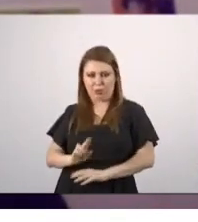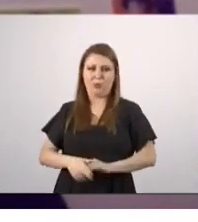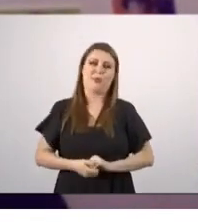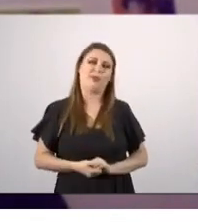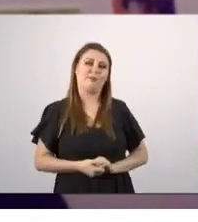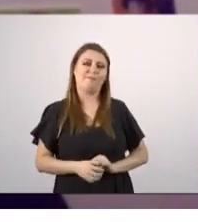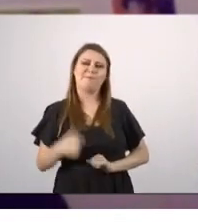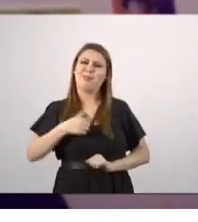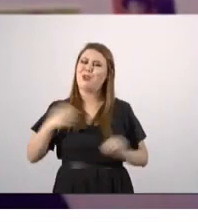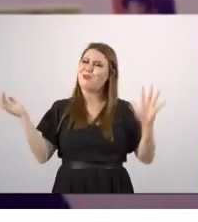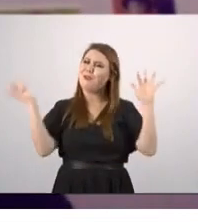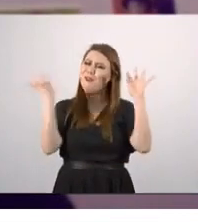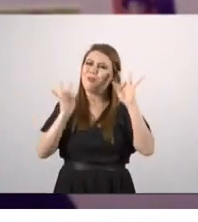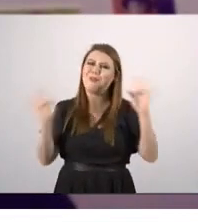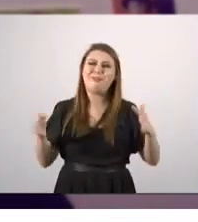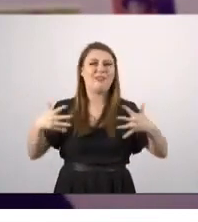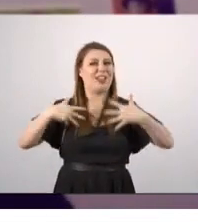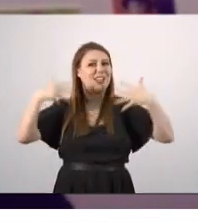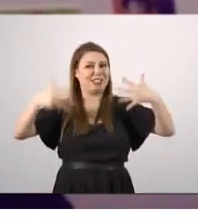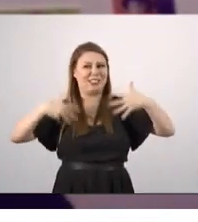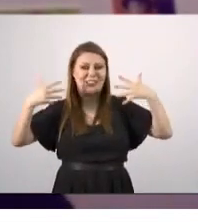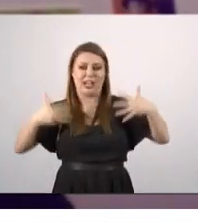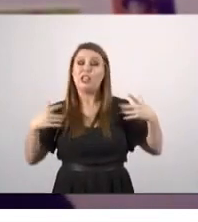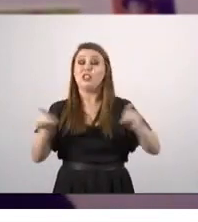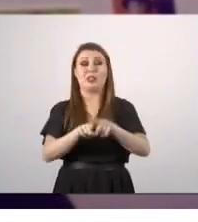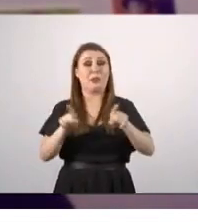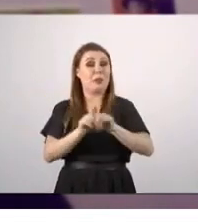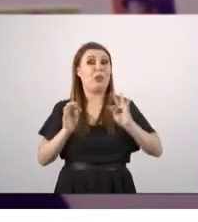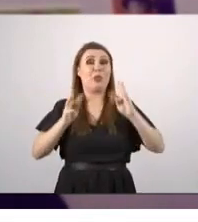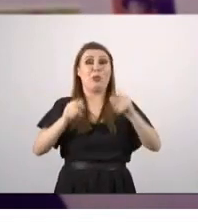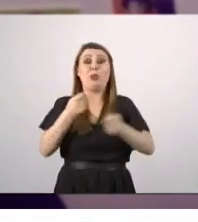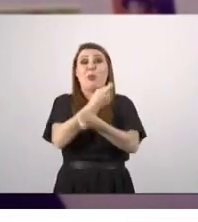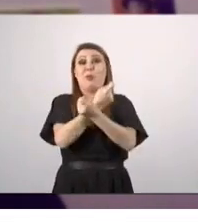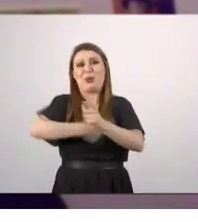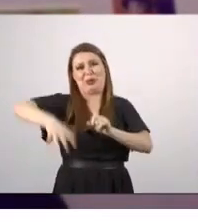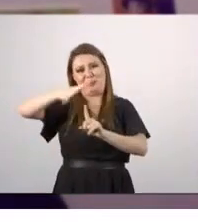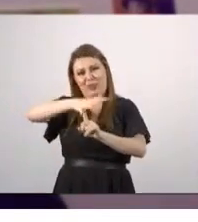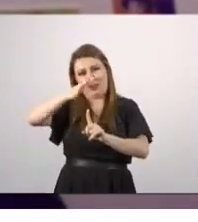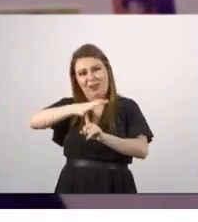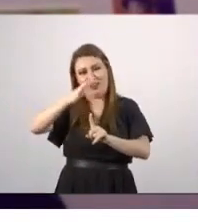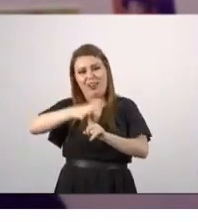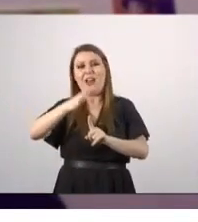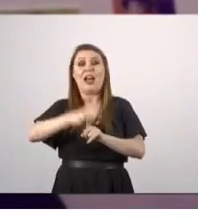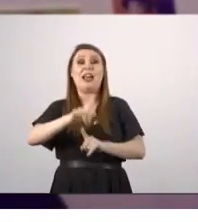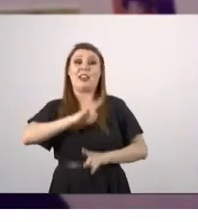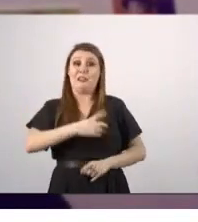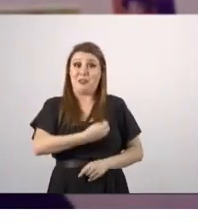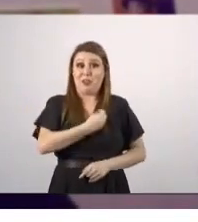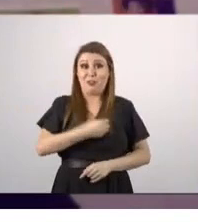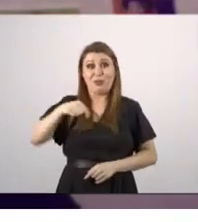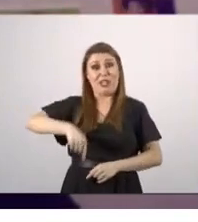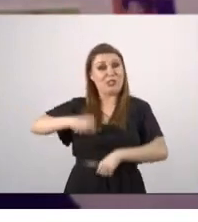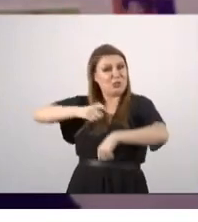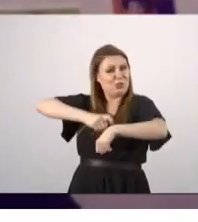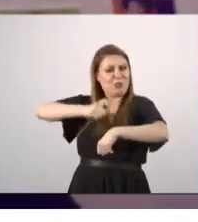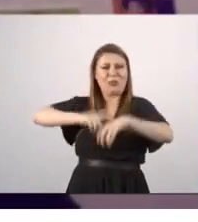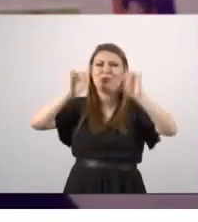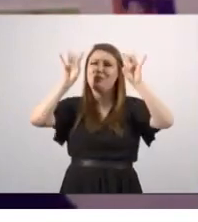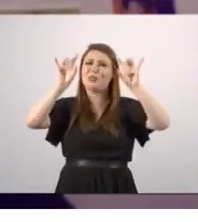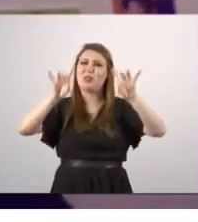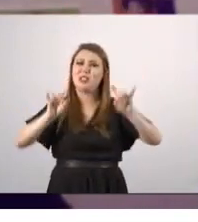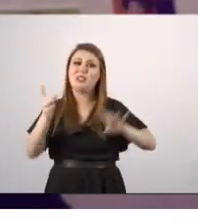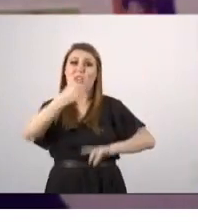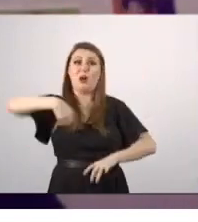grande alegria para mim, pessoalmente, e para toda a PUC do Paraná, participar desse momento tão especial em que celebramos juntos